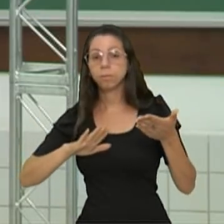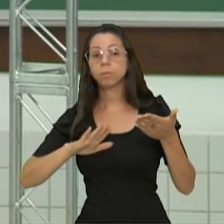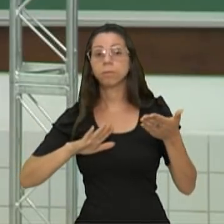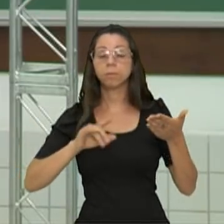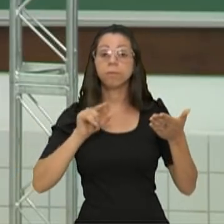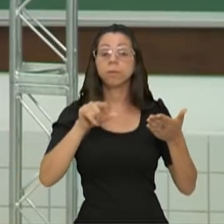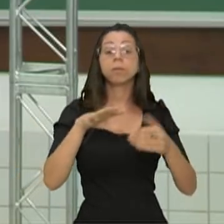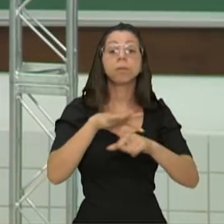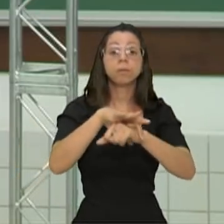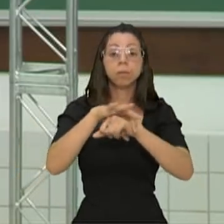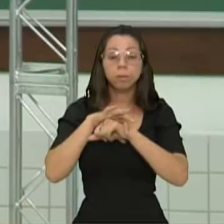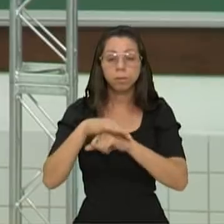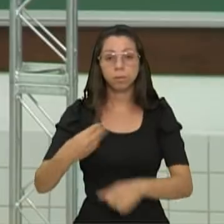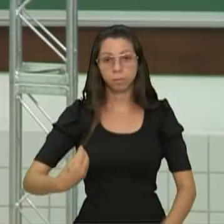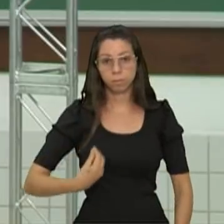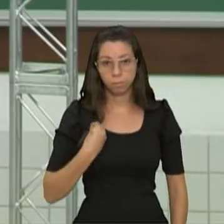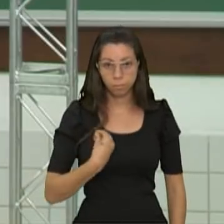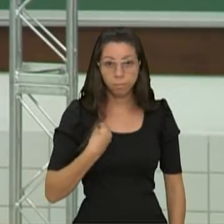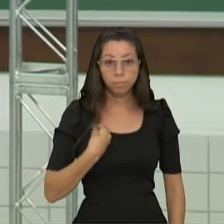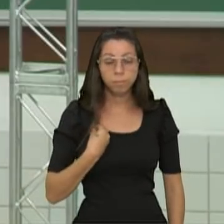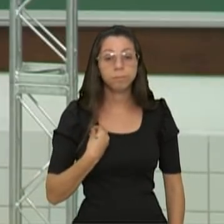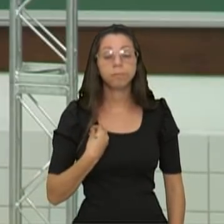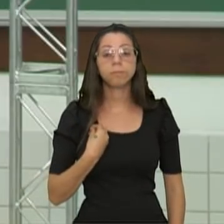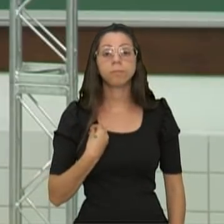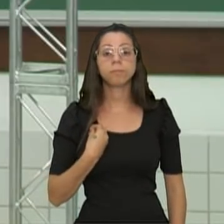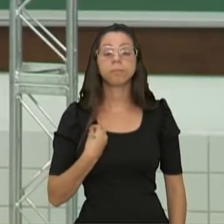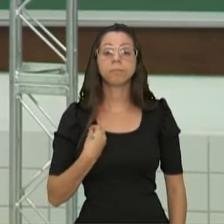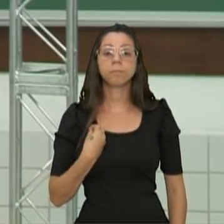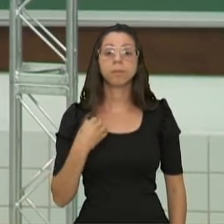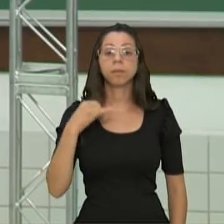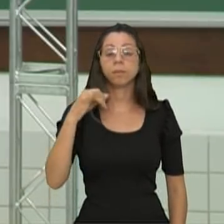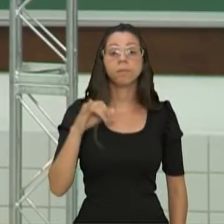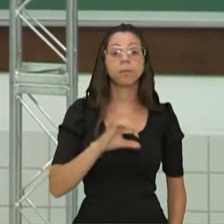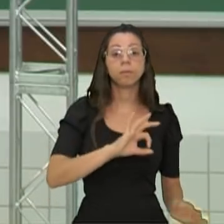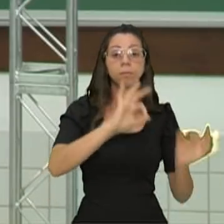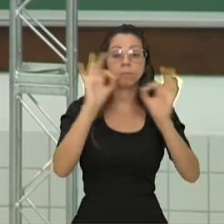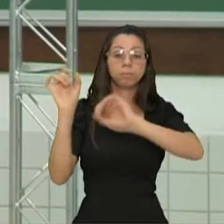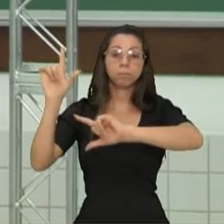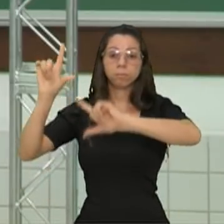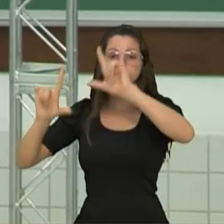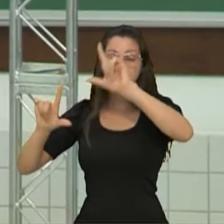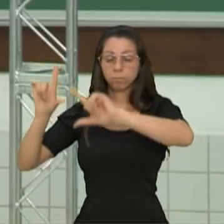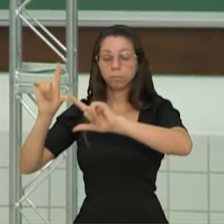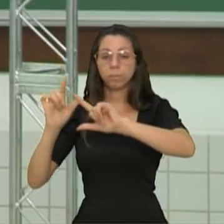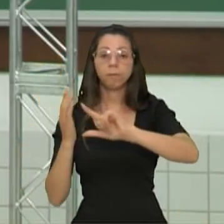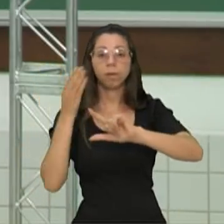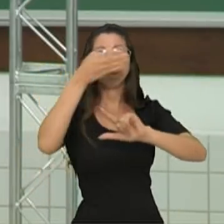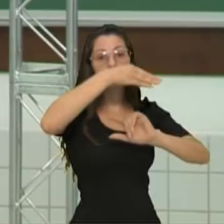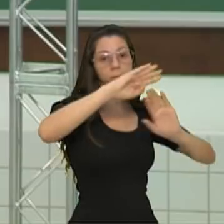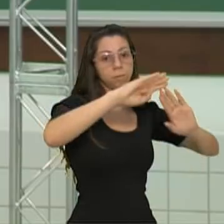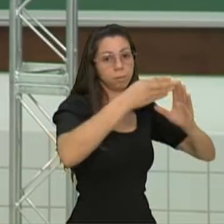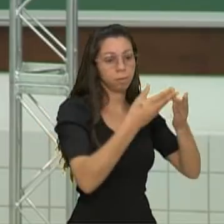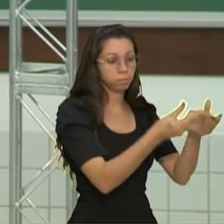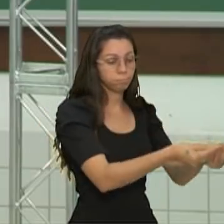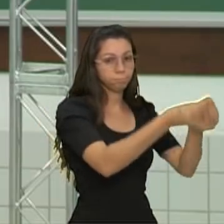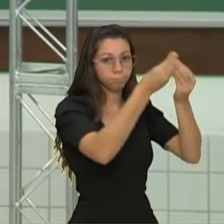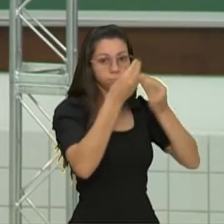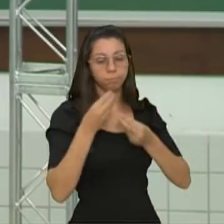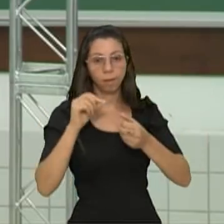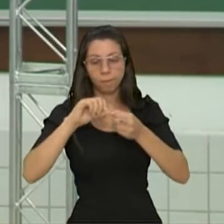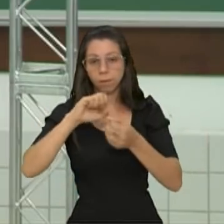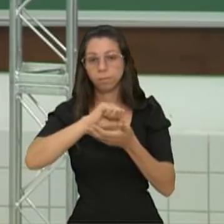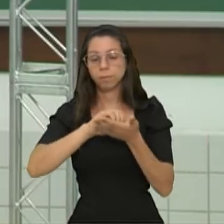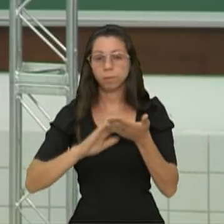para que você tenha a sua presença garantida. Caso você nos acompanhe só pela TV, procure sua escola e retire os materiais para que